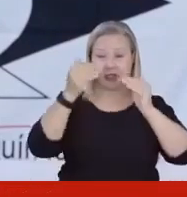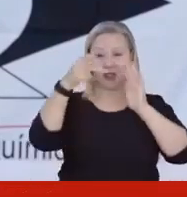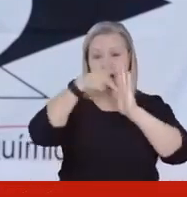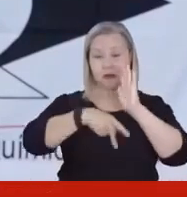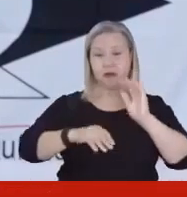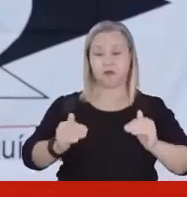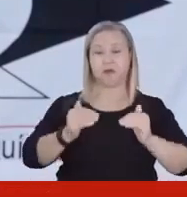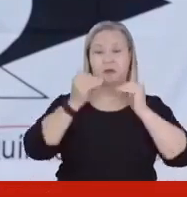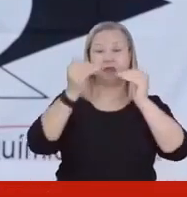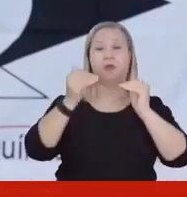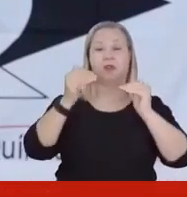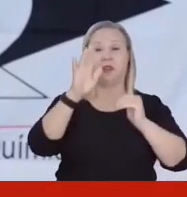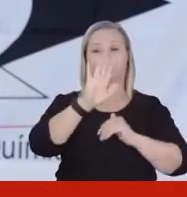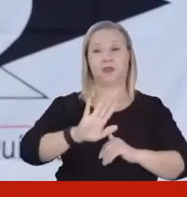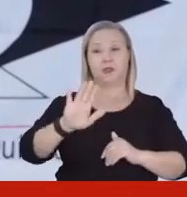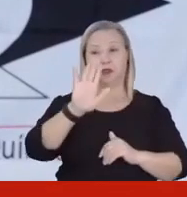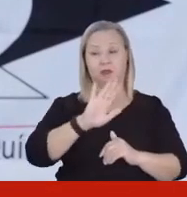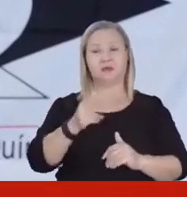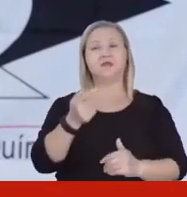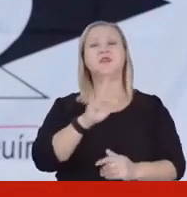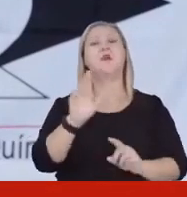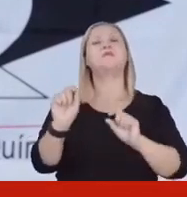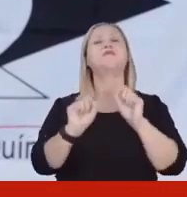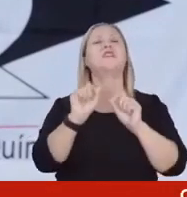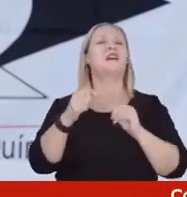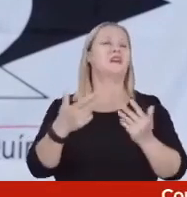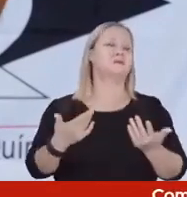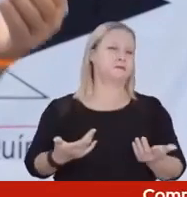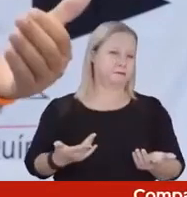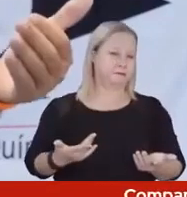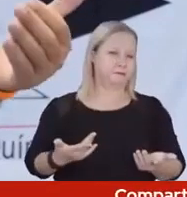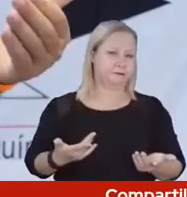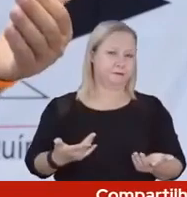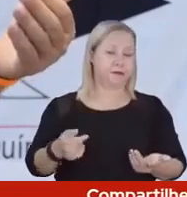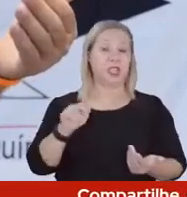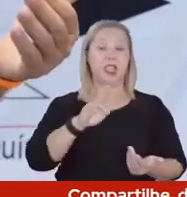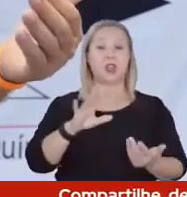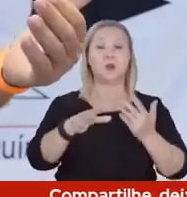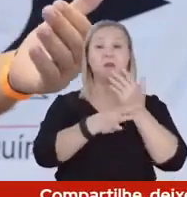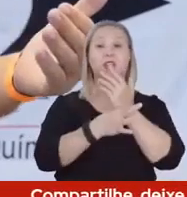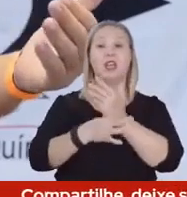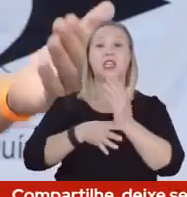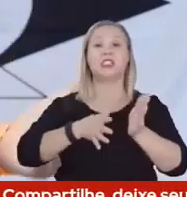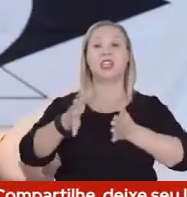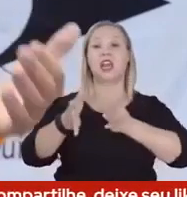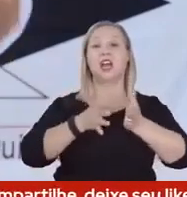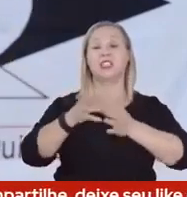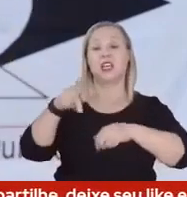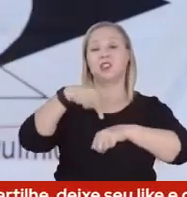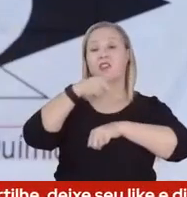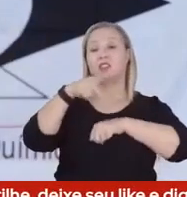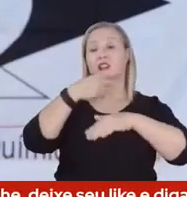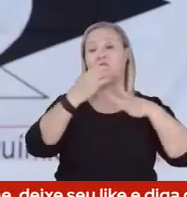Em nome de quê? Em nome de garantir acessos internacionais a esse